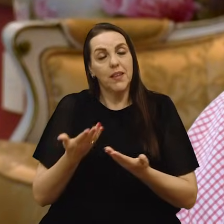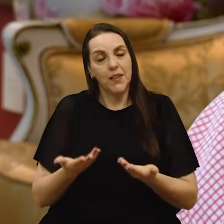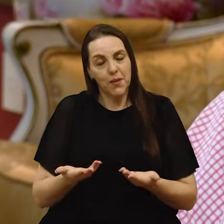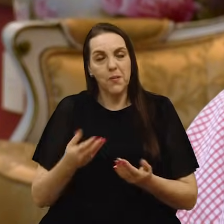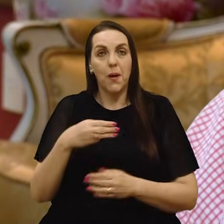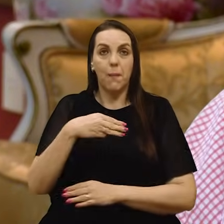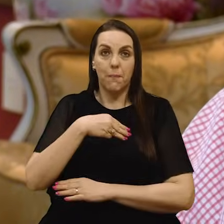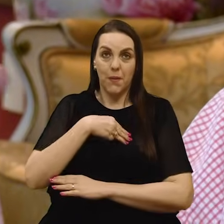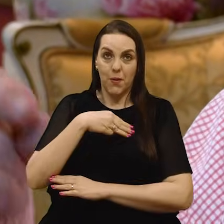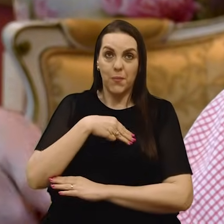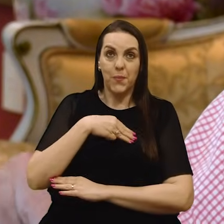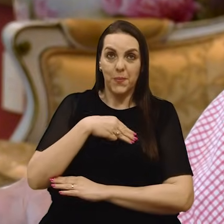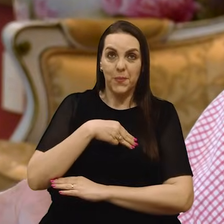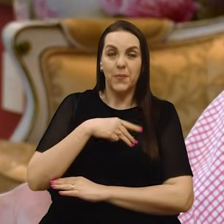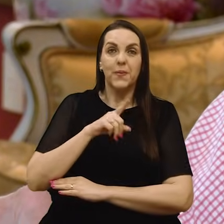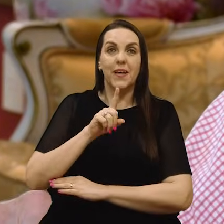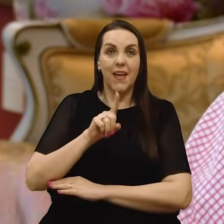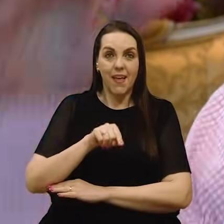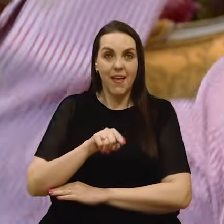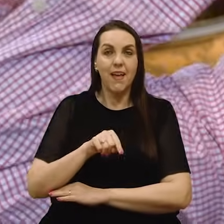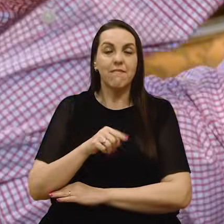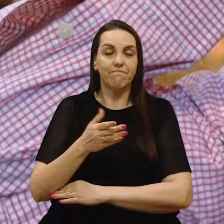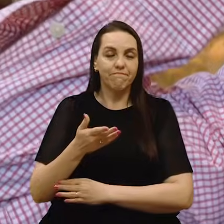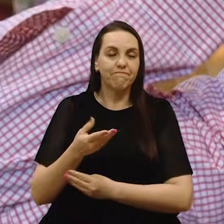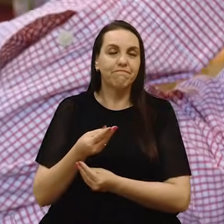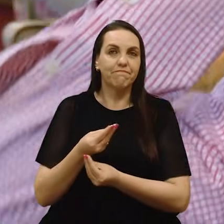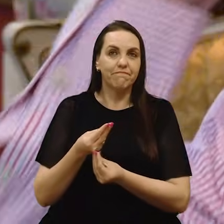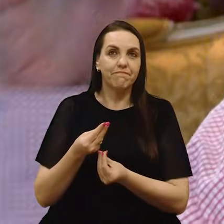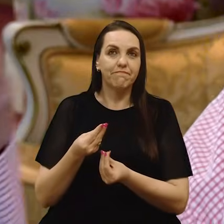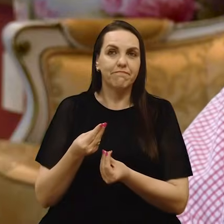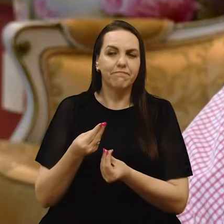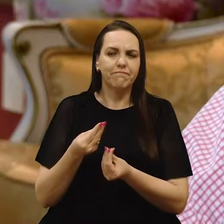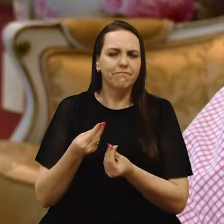Carrocerias Nicola. Portanto, a Marco Polo,